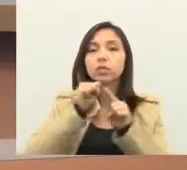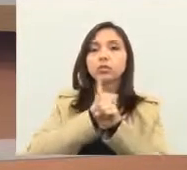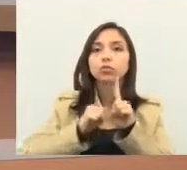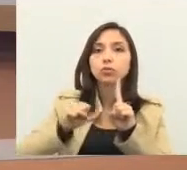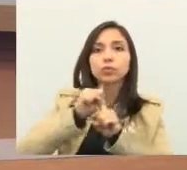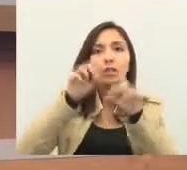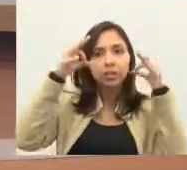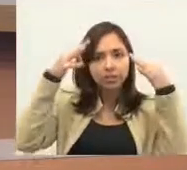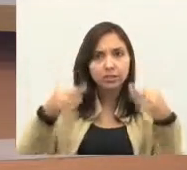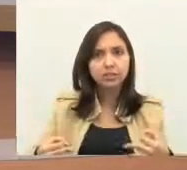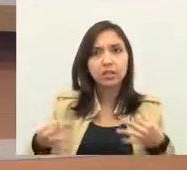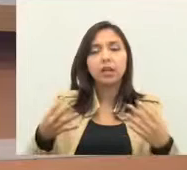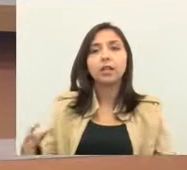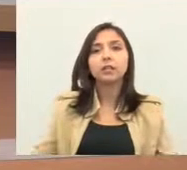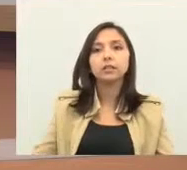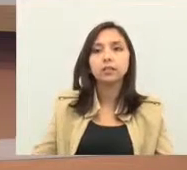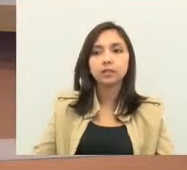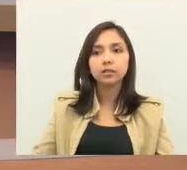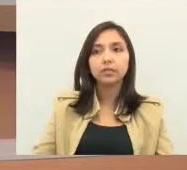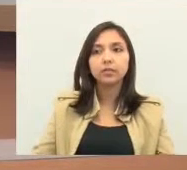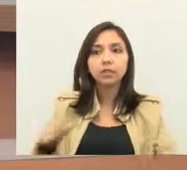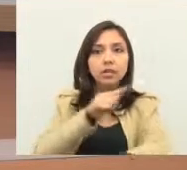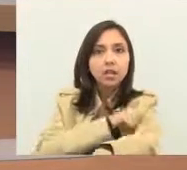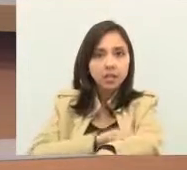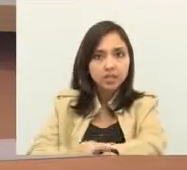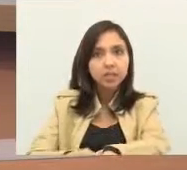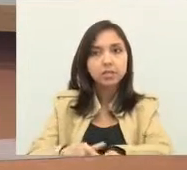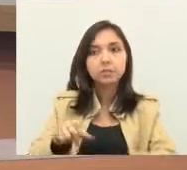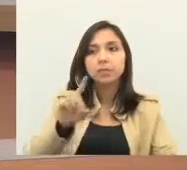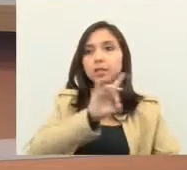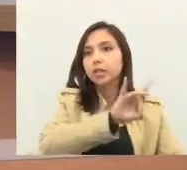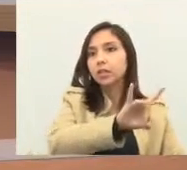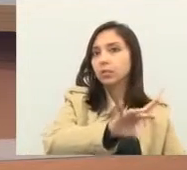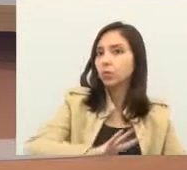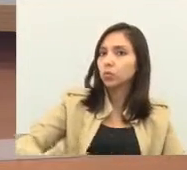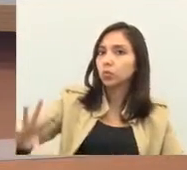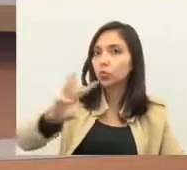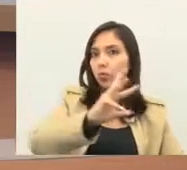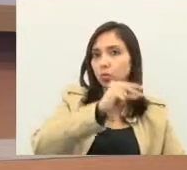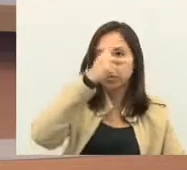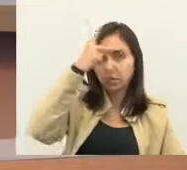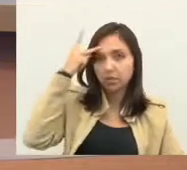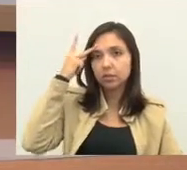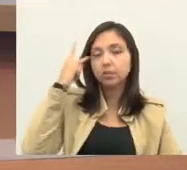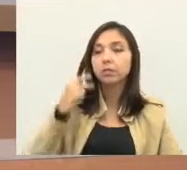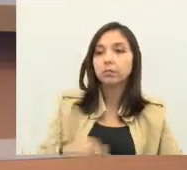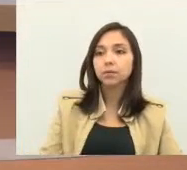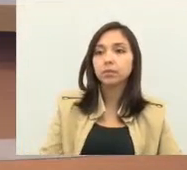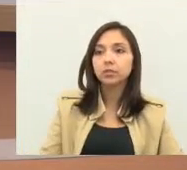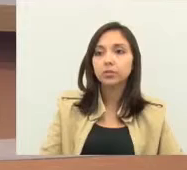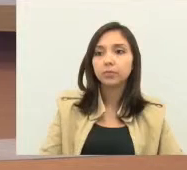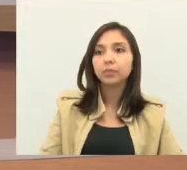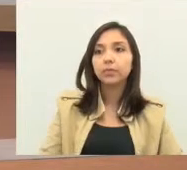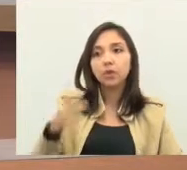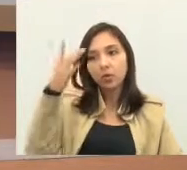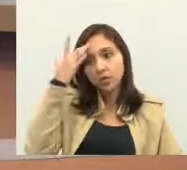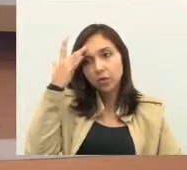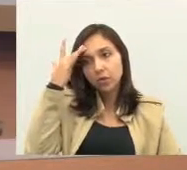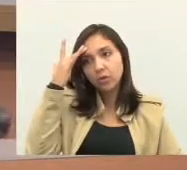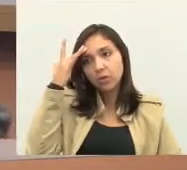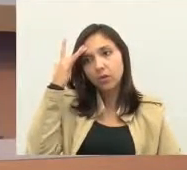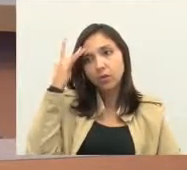sociedade justa, igualitária, respeitando o direito de todas as pessoas. Vereadora, então eu acho